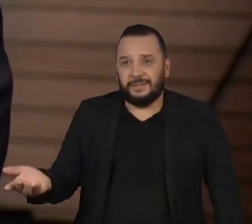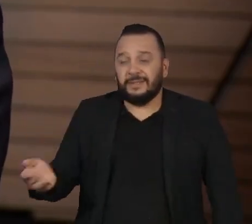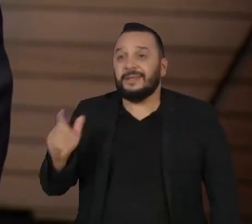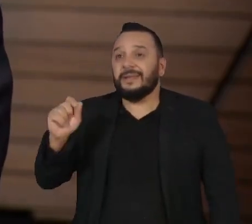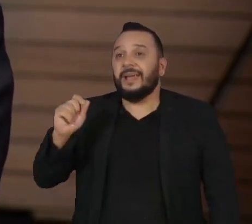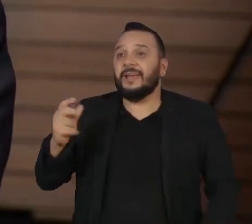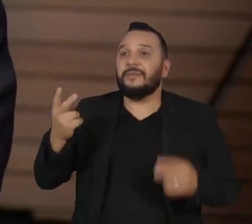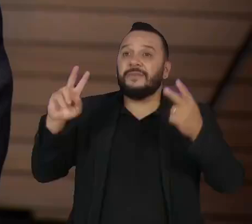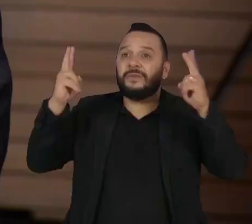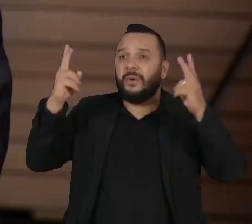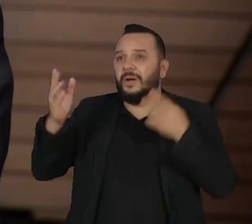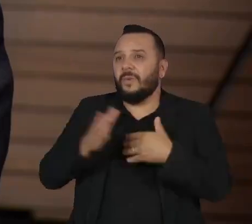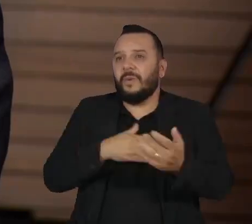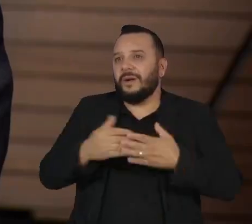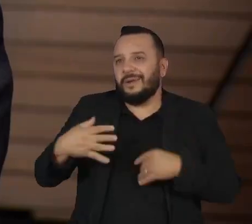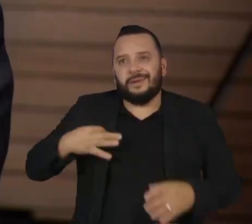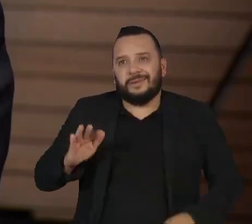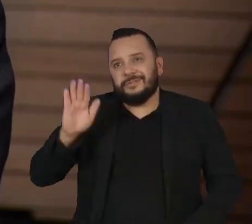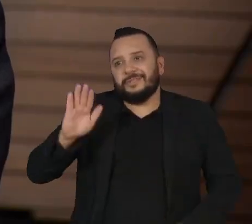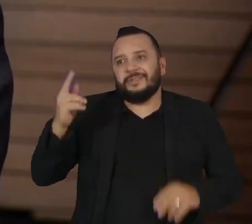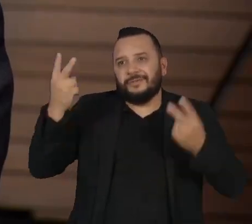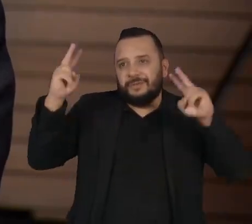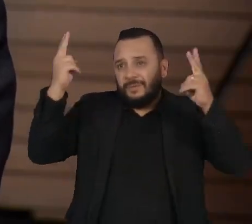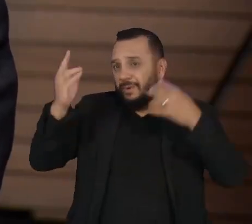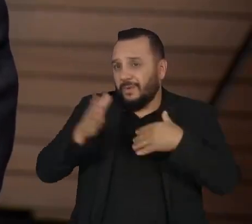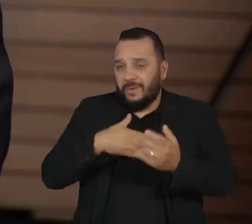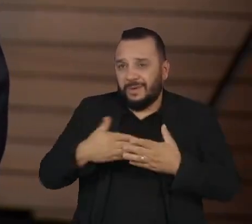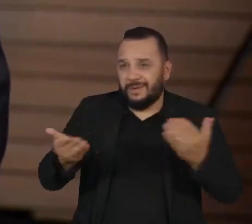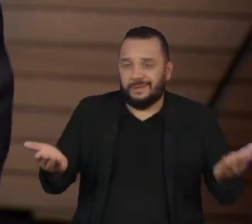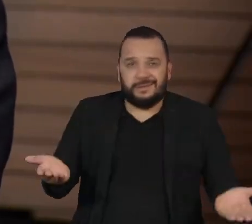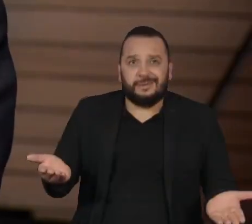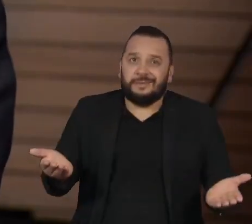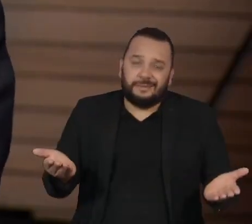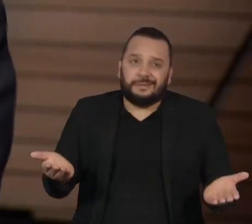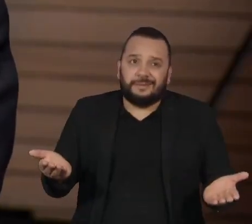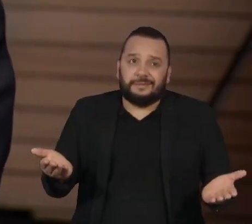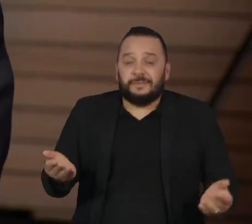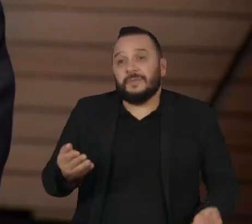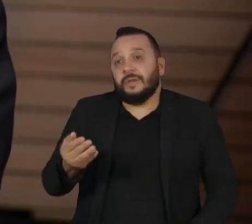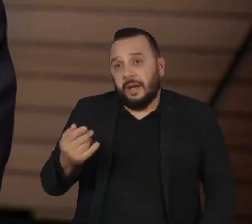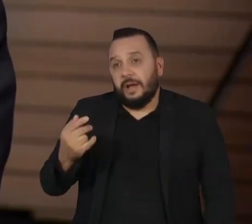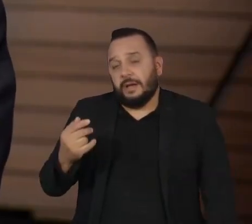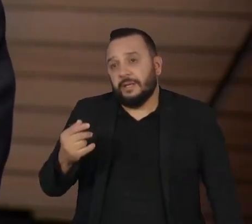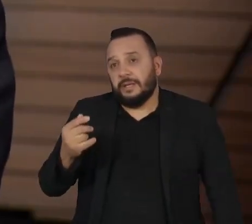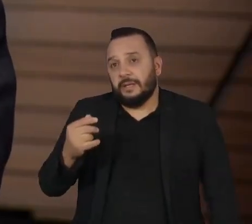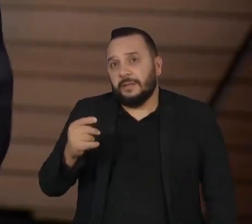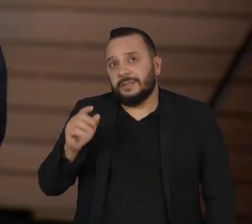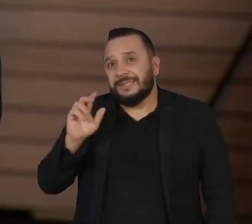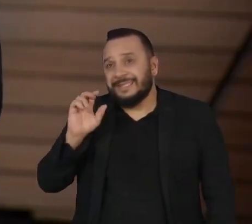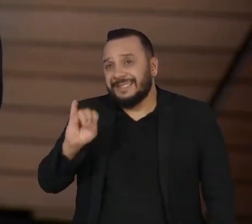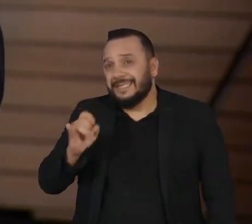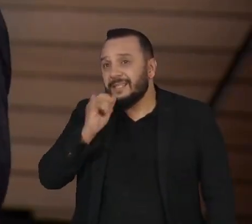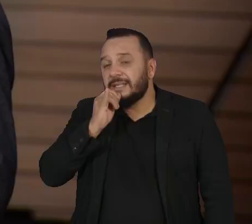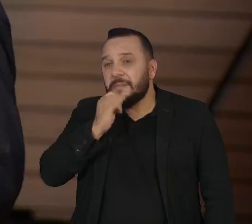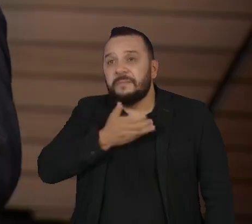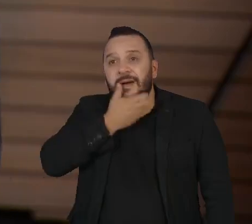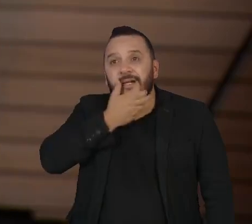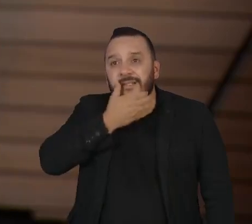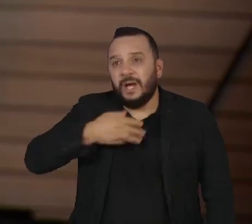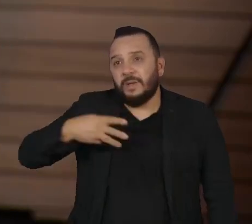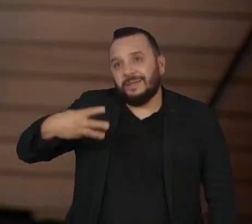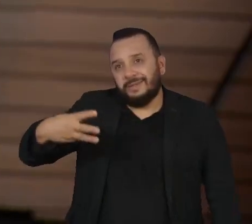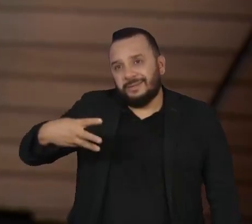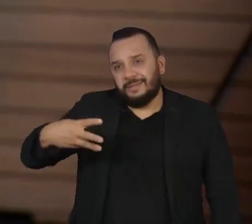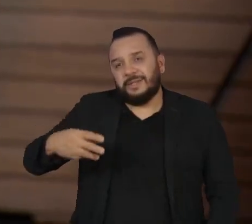ganhar a eleição, seja ele quem for. Seja ele quem for. A única hipótese, me parece, disso não acontecer é se o Marçal ficar em terceiro. Porque